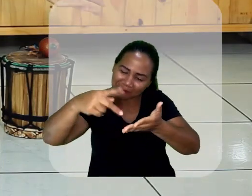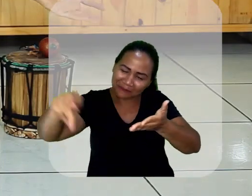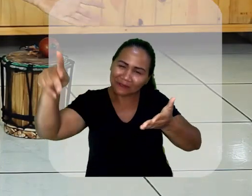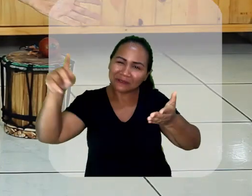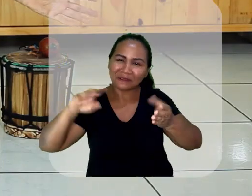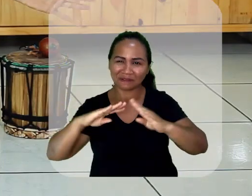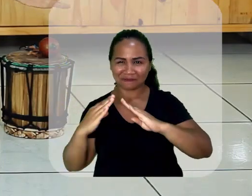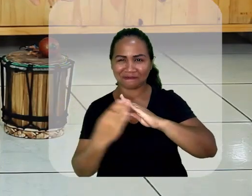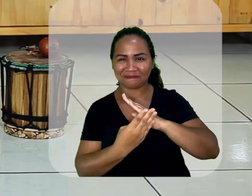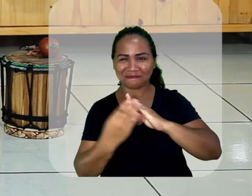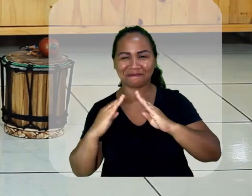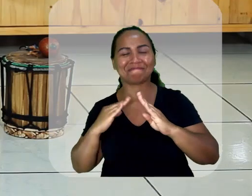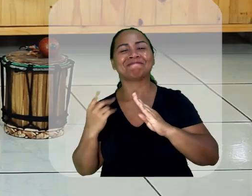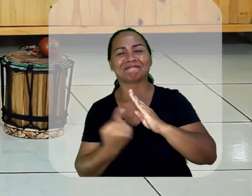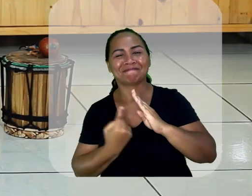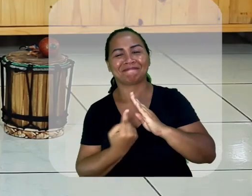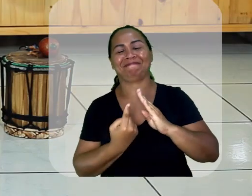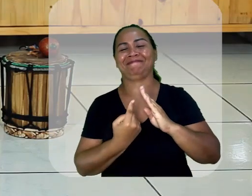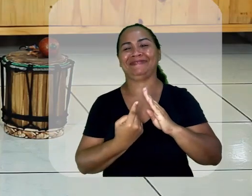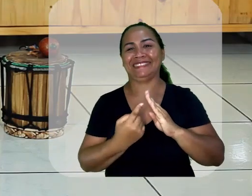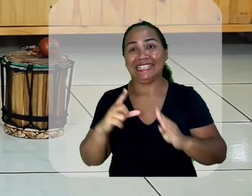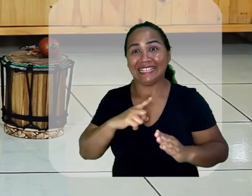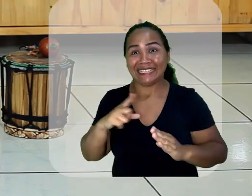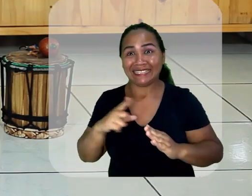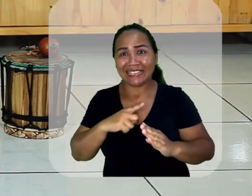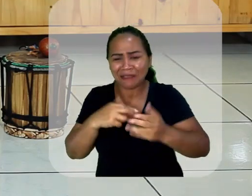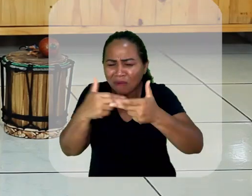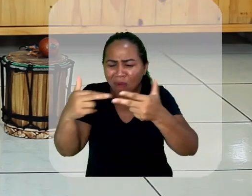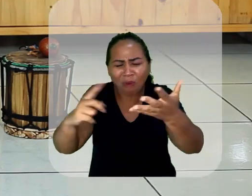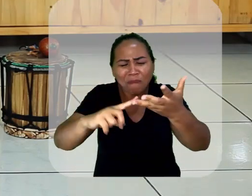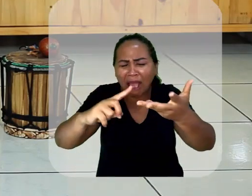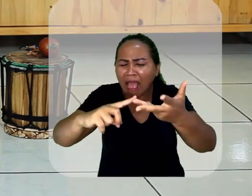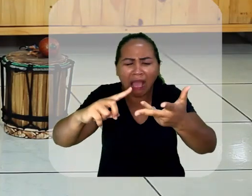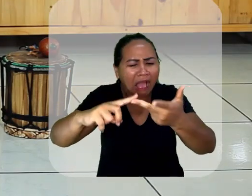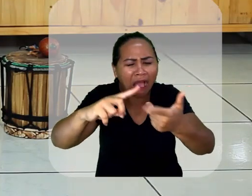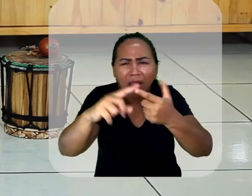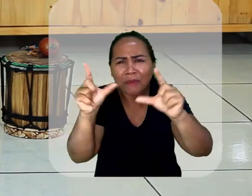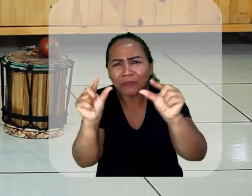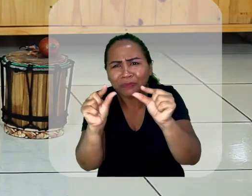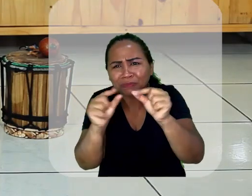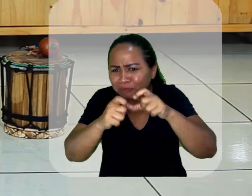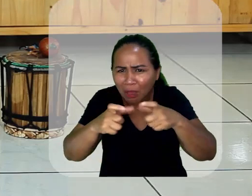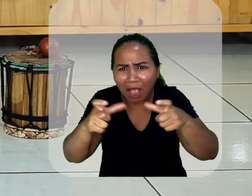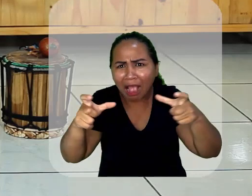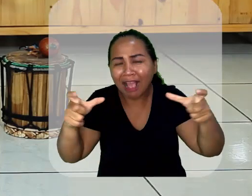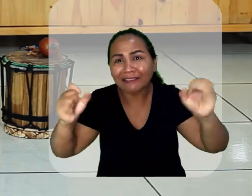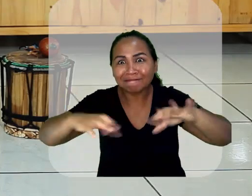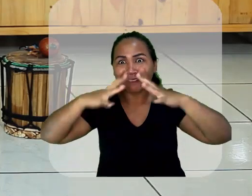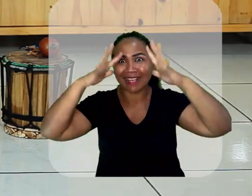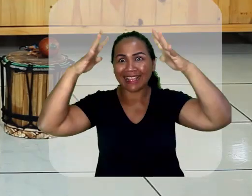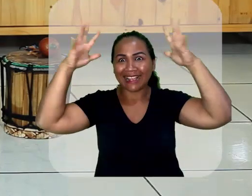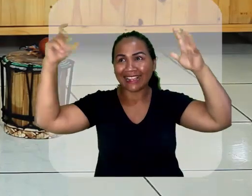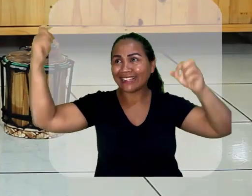apetrechos, coisinhas, quinquilharias, trecos, tesouros, miudinhos,